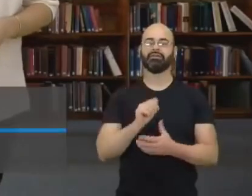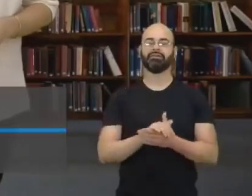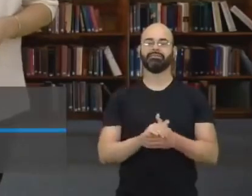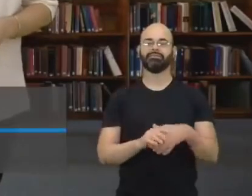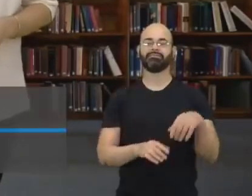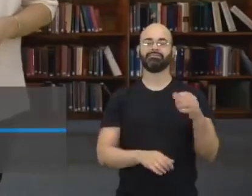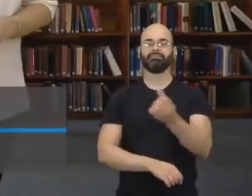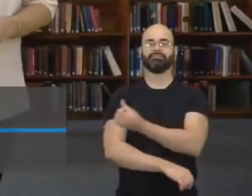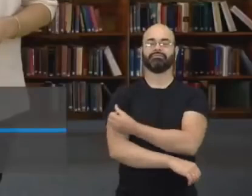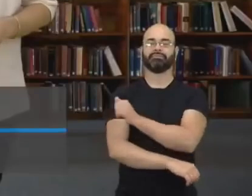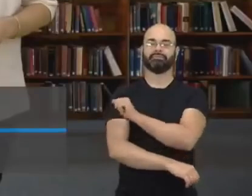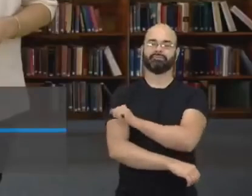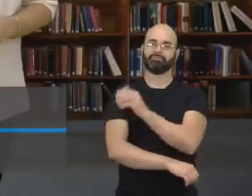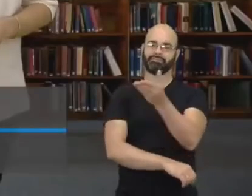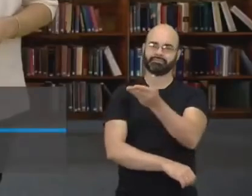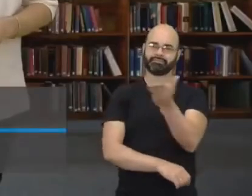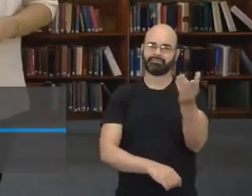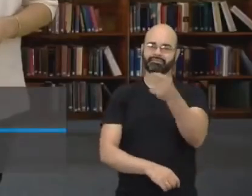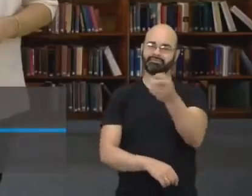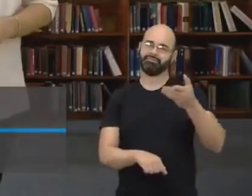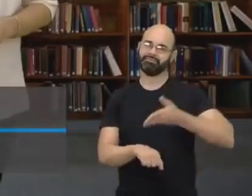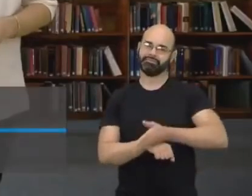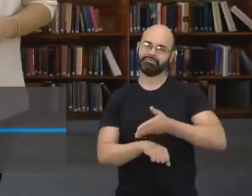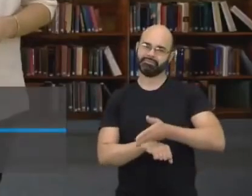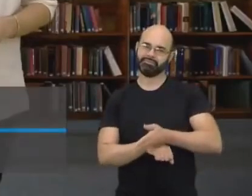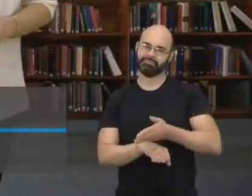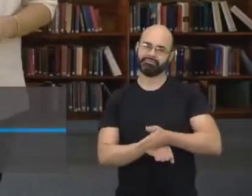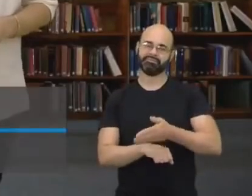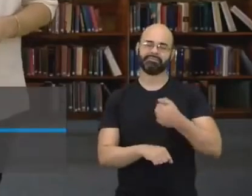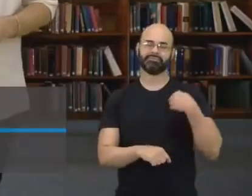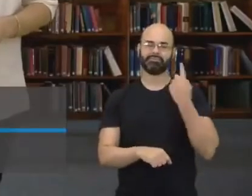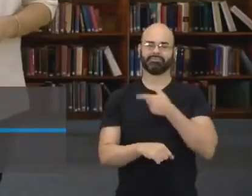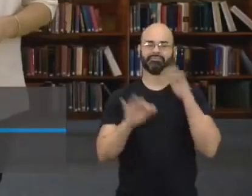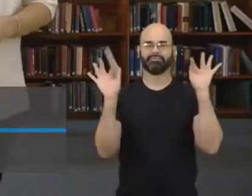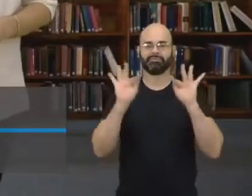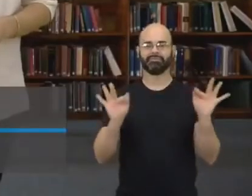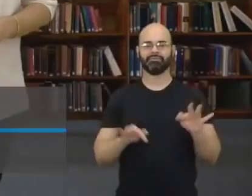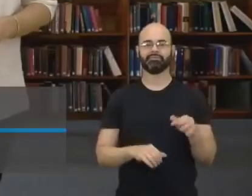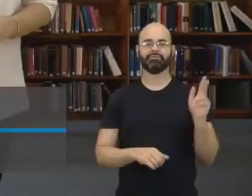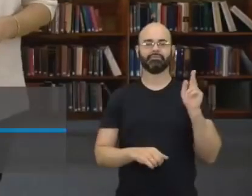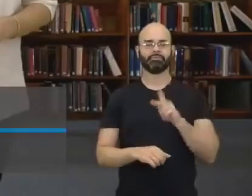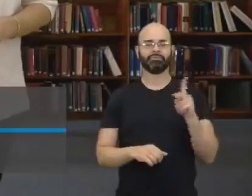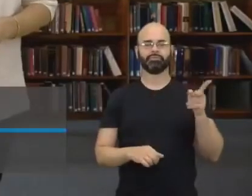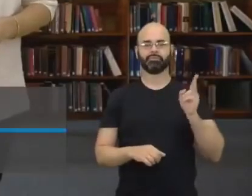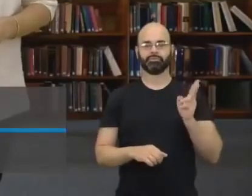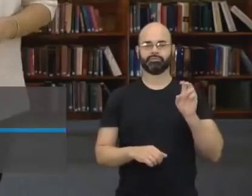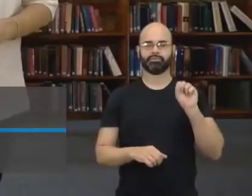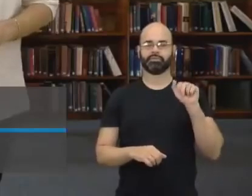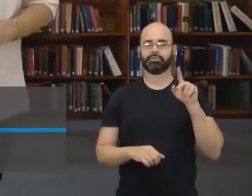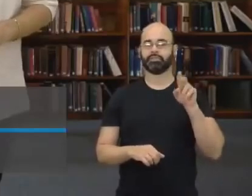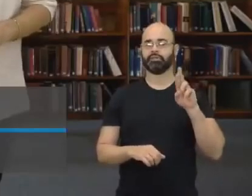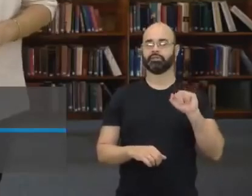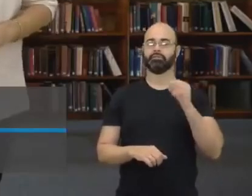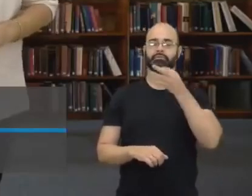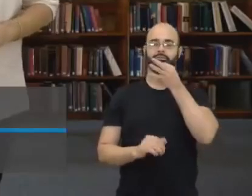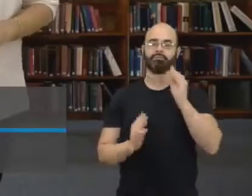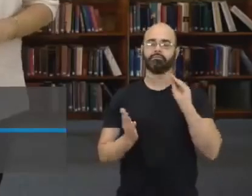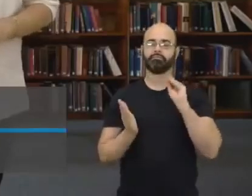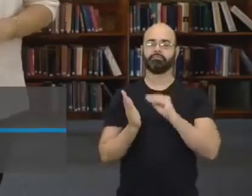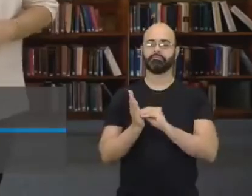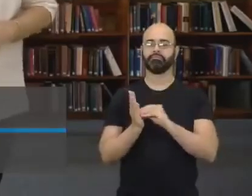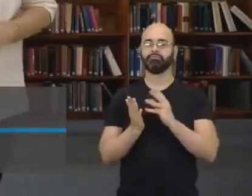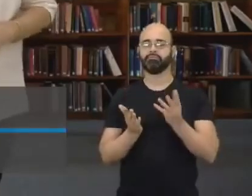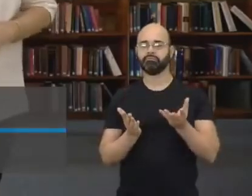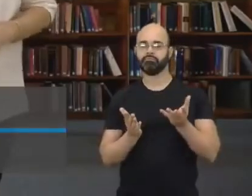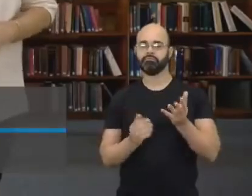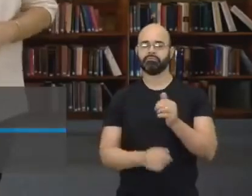sexto A. Estamos felizes com a presença de vocês. E a mesma professora Sandra comenta que com